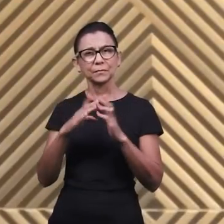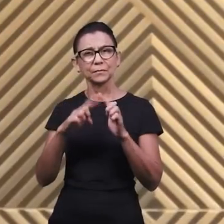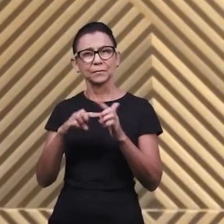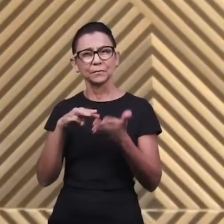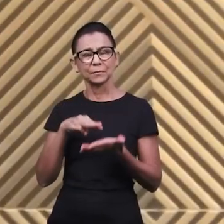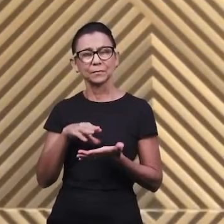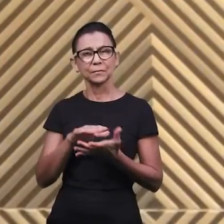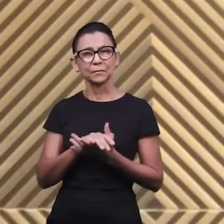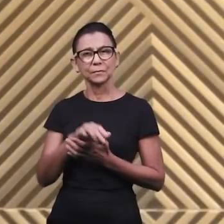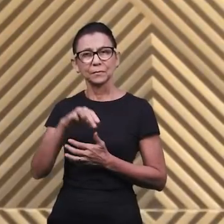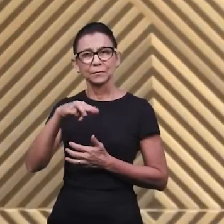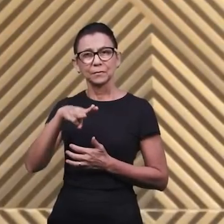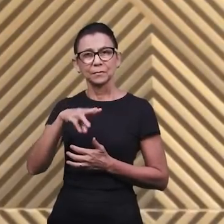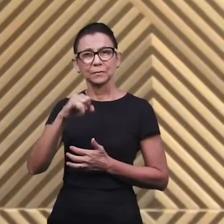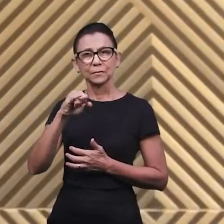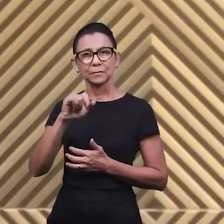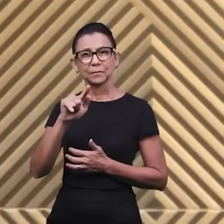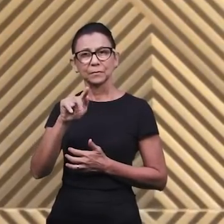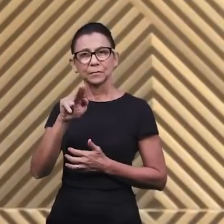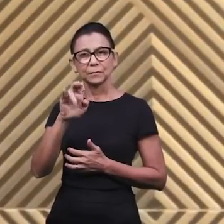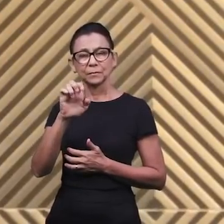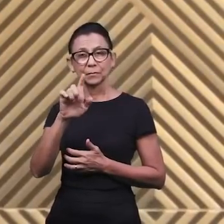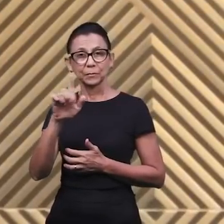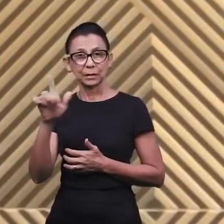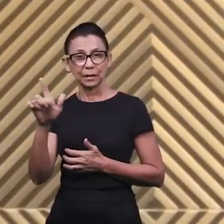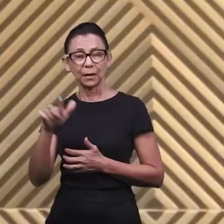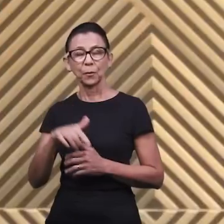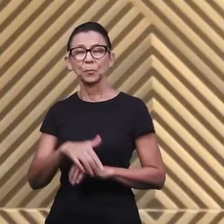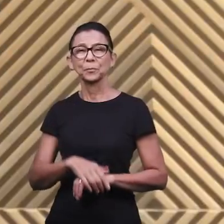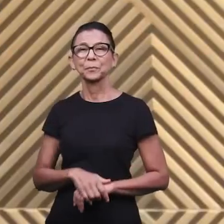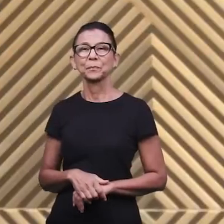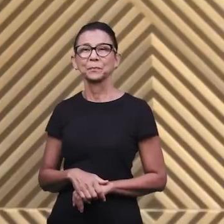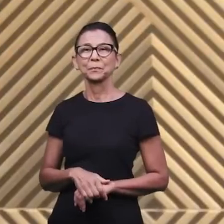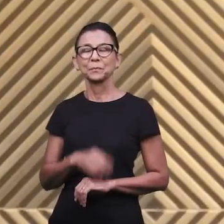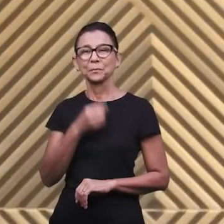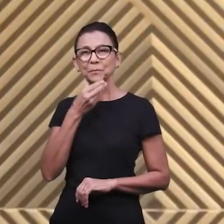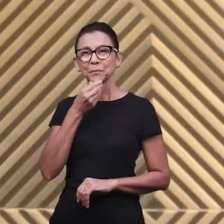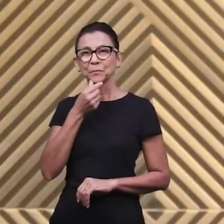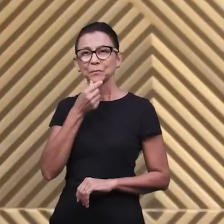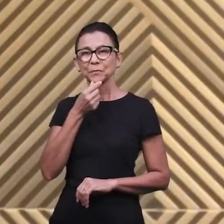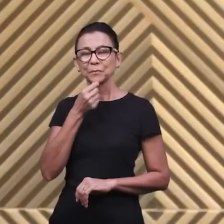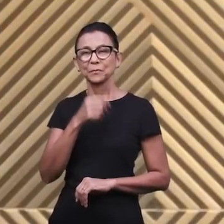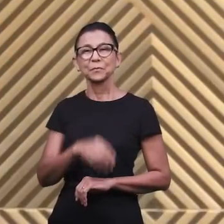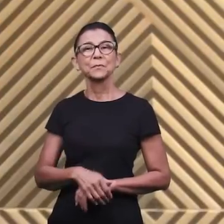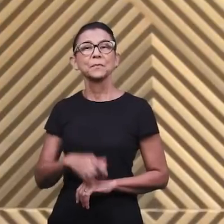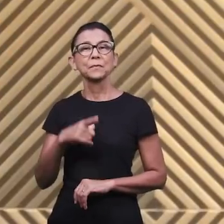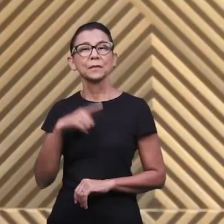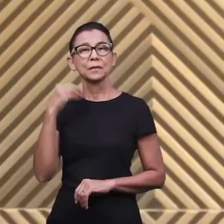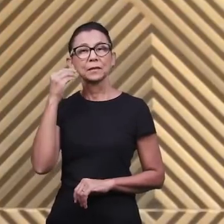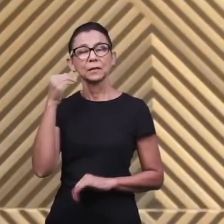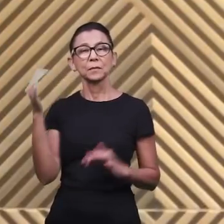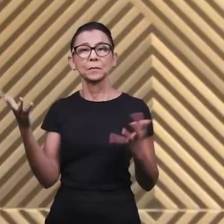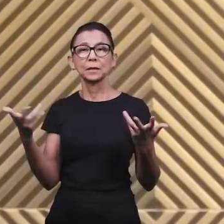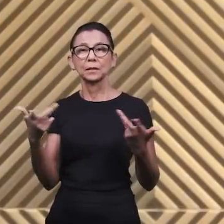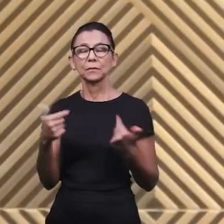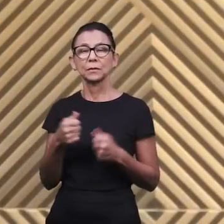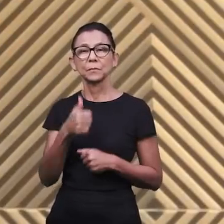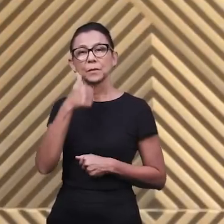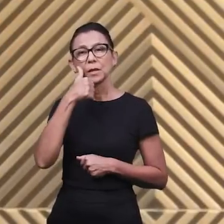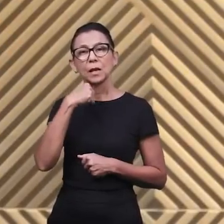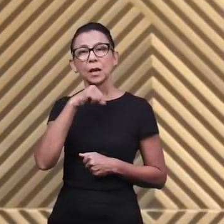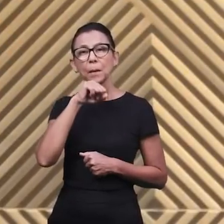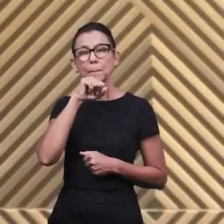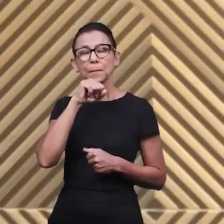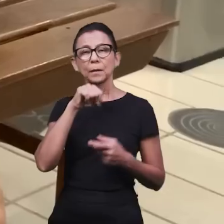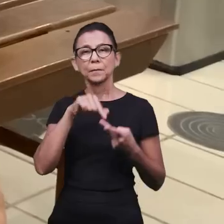Miguel, o mais novo membro da igreja, e ouvir a experiência maravilhosa vivida por seus pais, os nossos irmãos